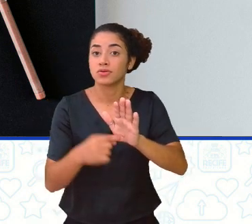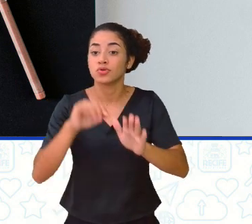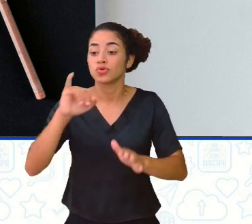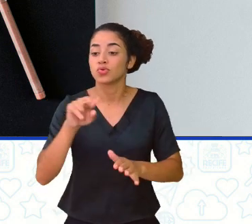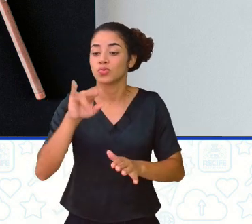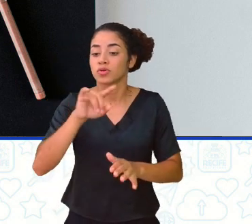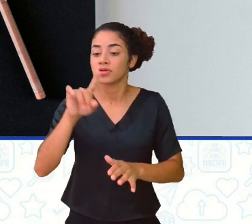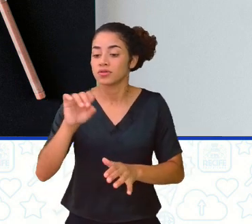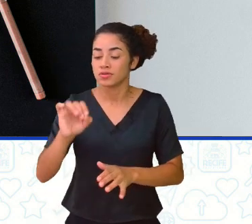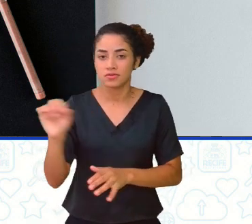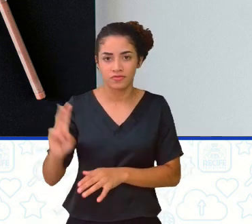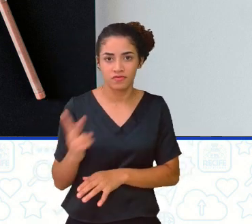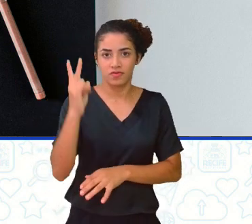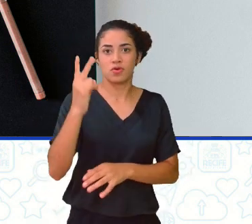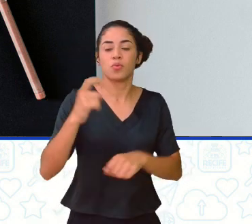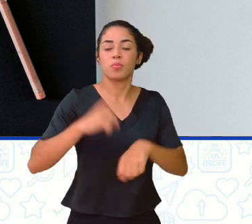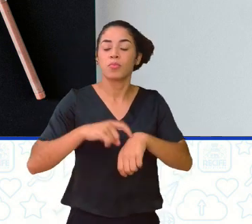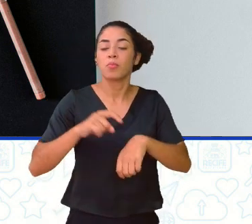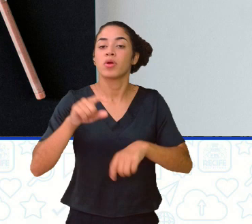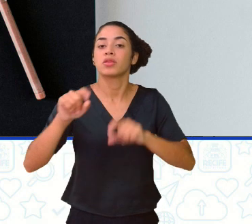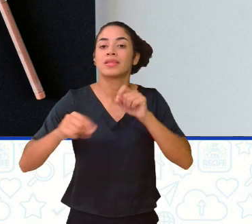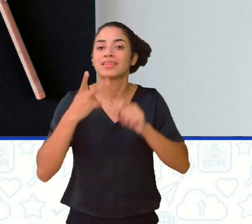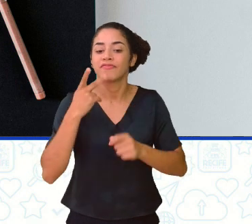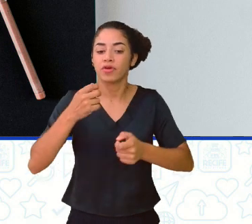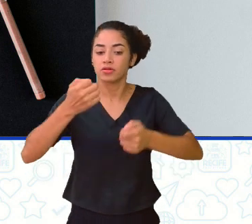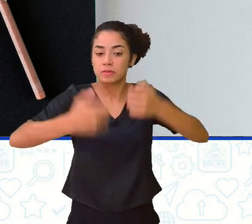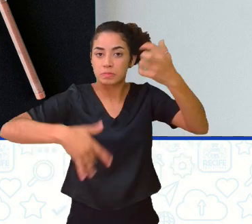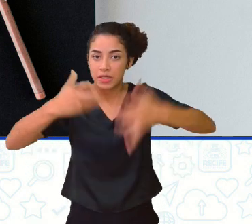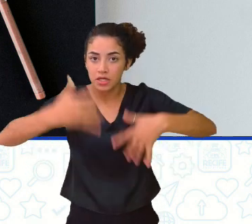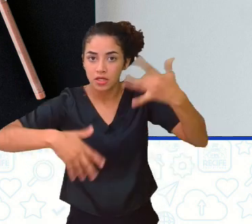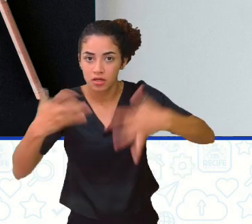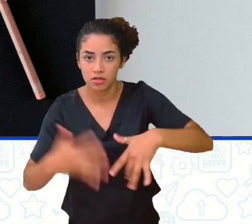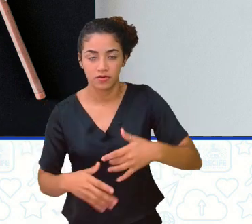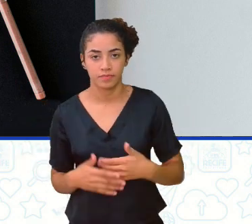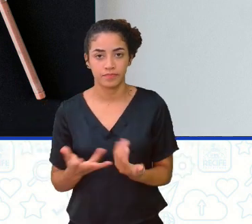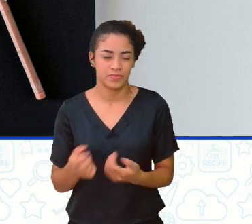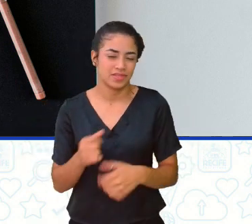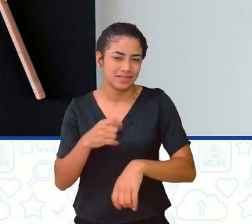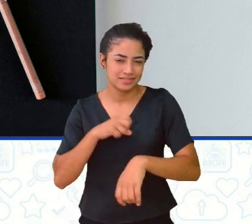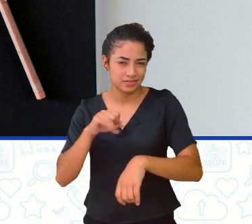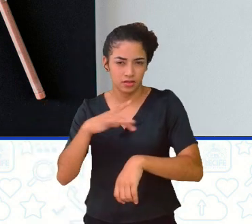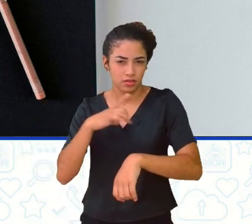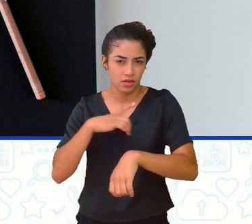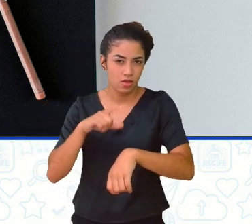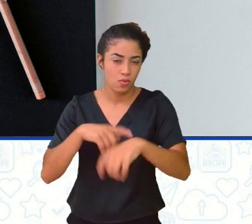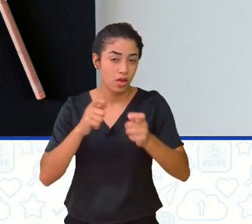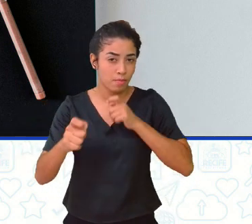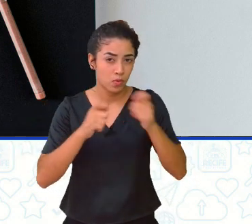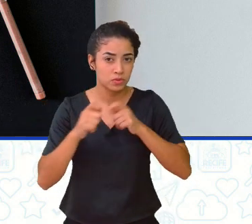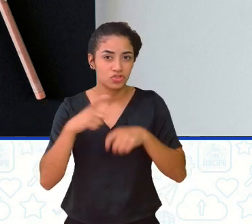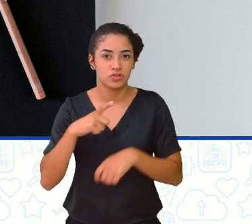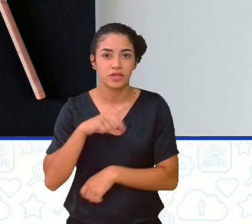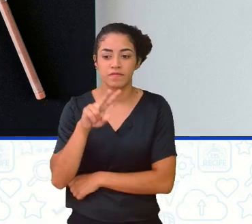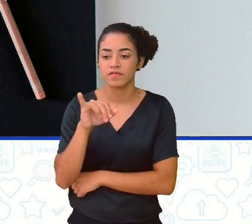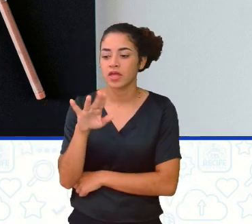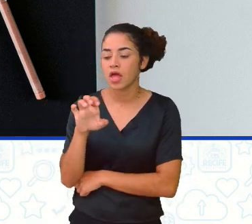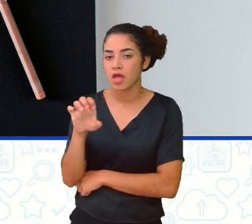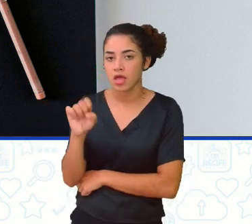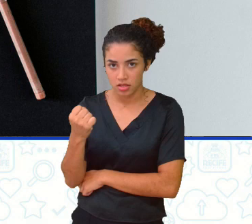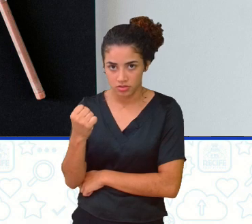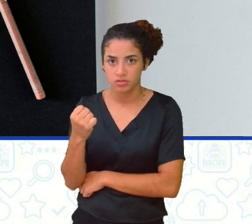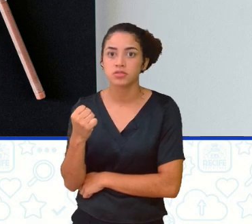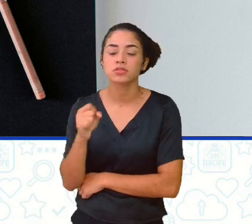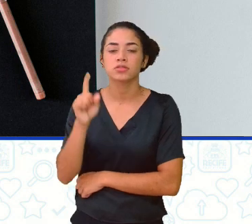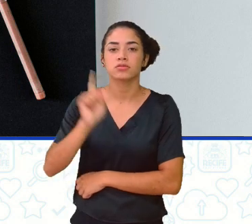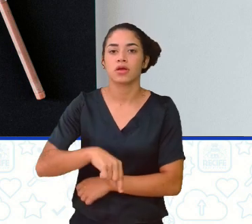o que está sendo relatado. Então, se eu tenho uma reportagem que há um viés ali, é um texto